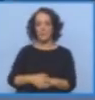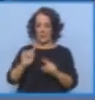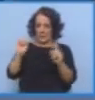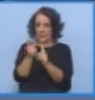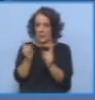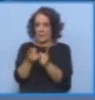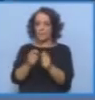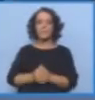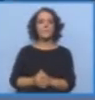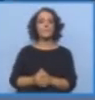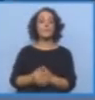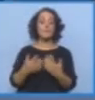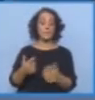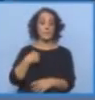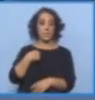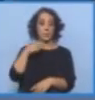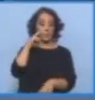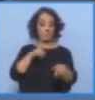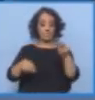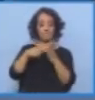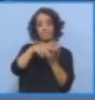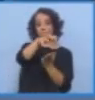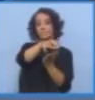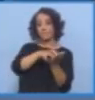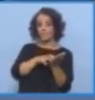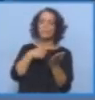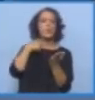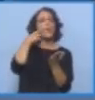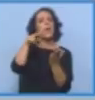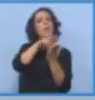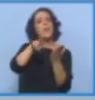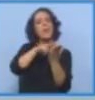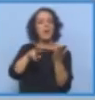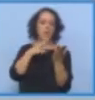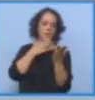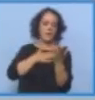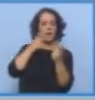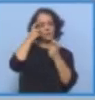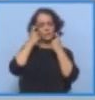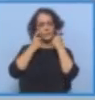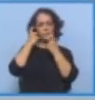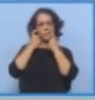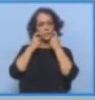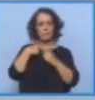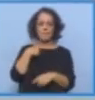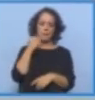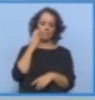Olha, eu ao olhar para esta leitura, ao lê-la, ao meditar um bocadinho, acho